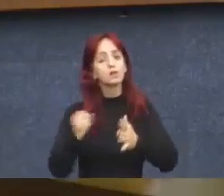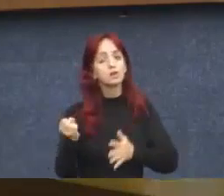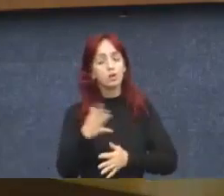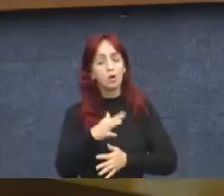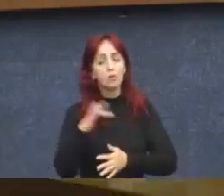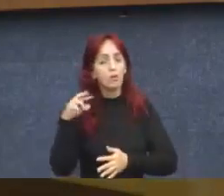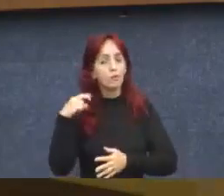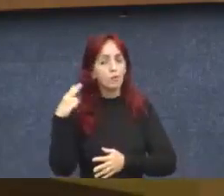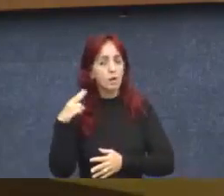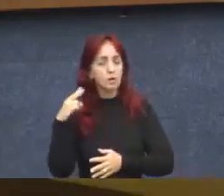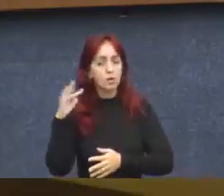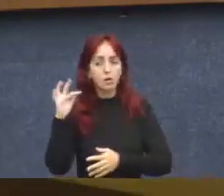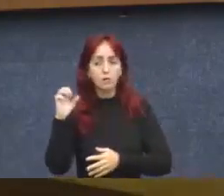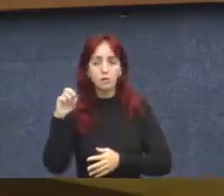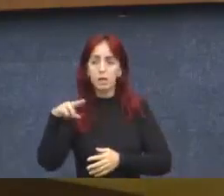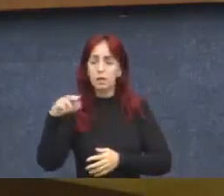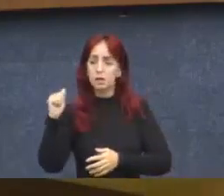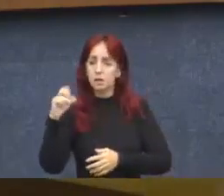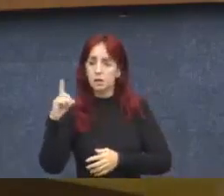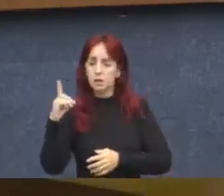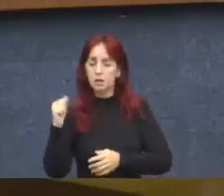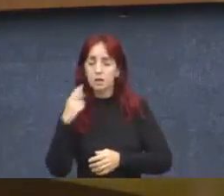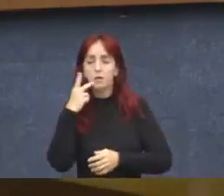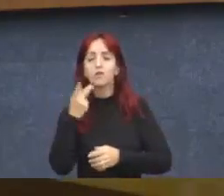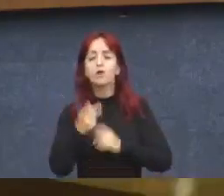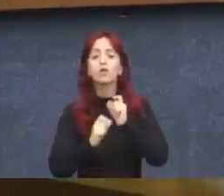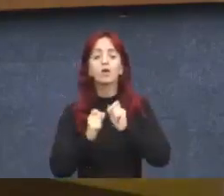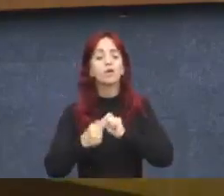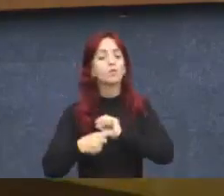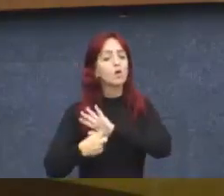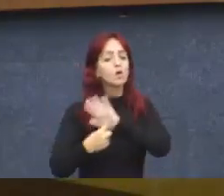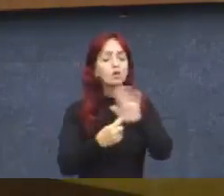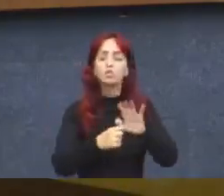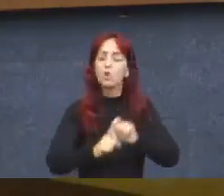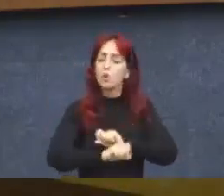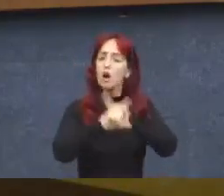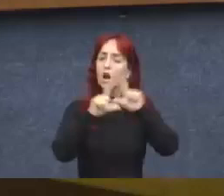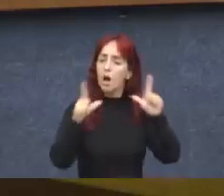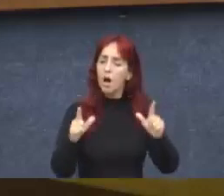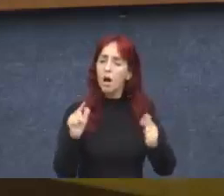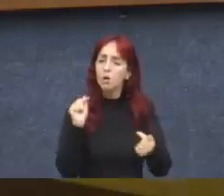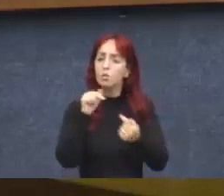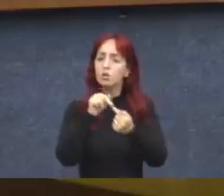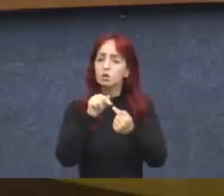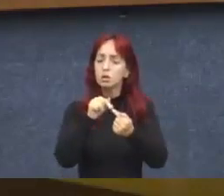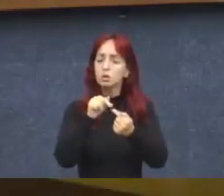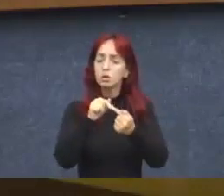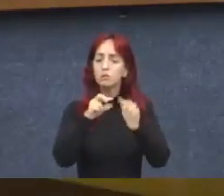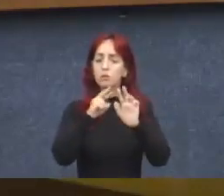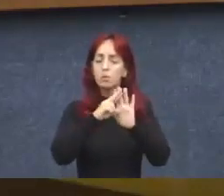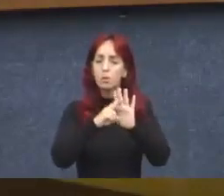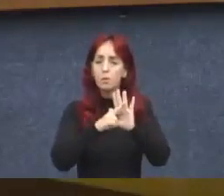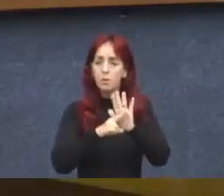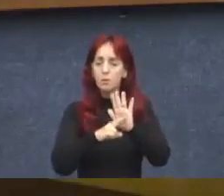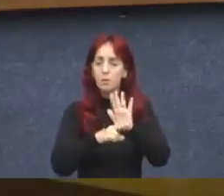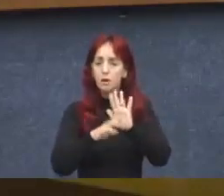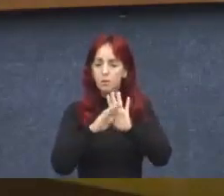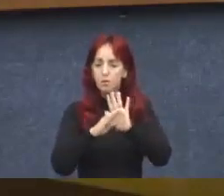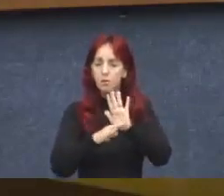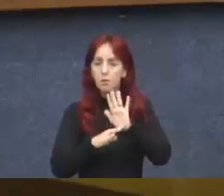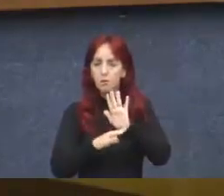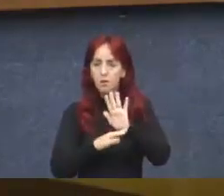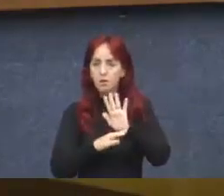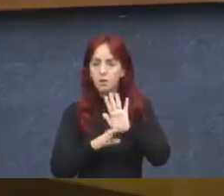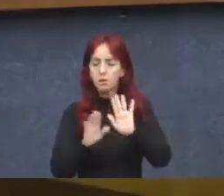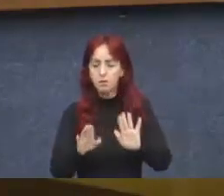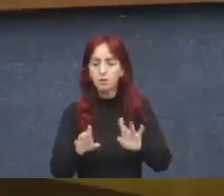Fernanda, que colocou de forma muito clara e objetiva as questões levantadas pela bancada. E, Fernanda,